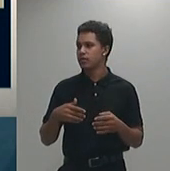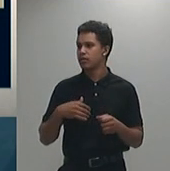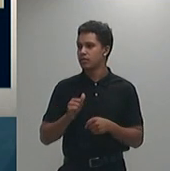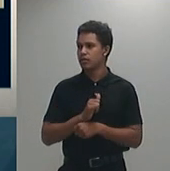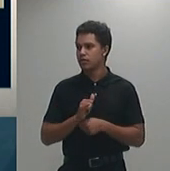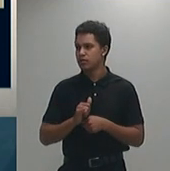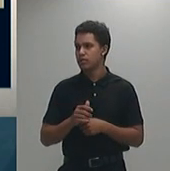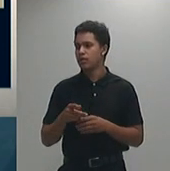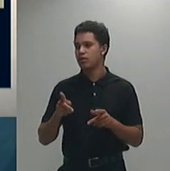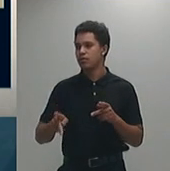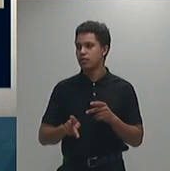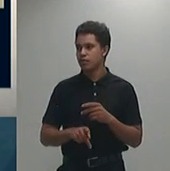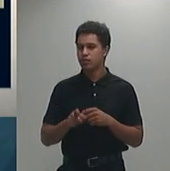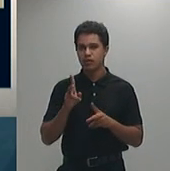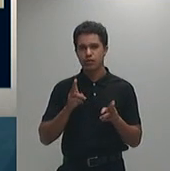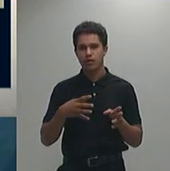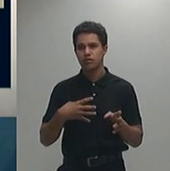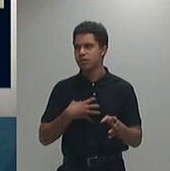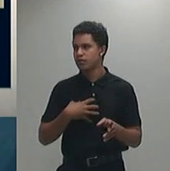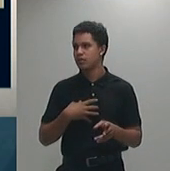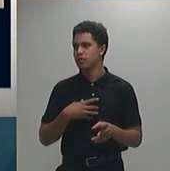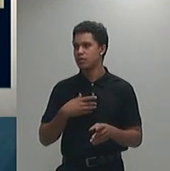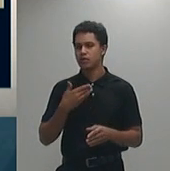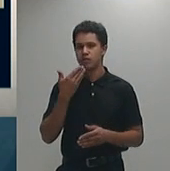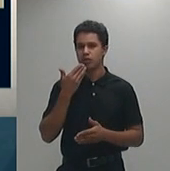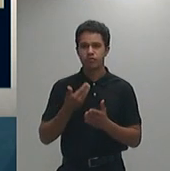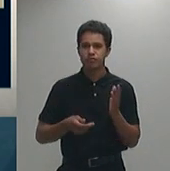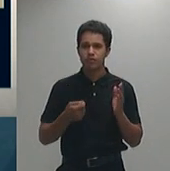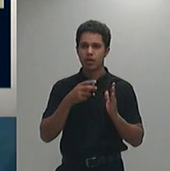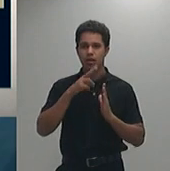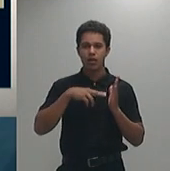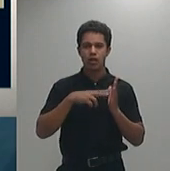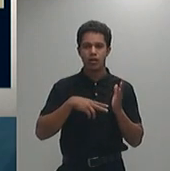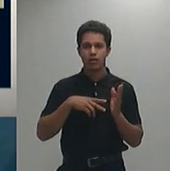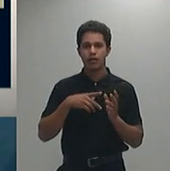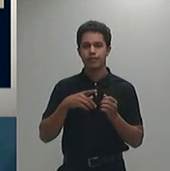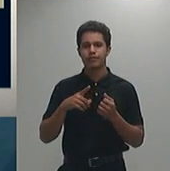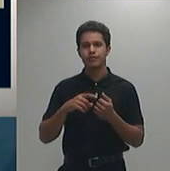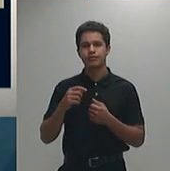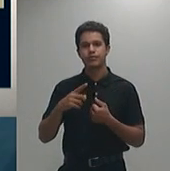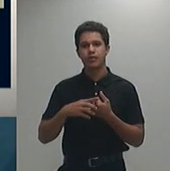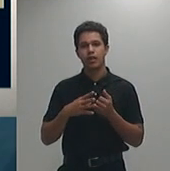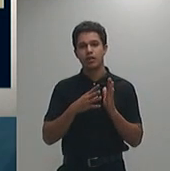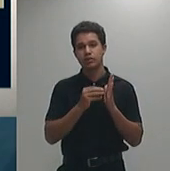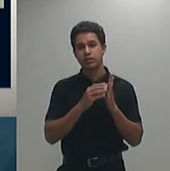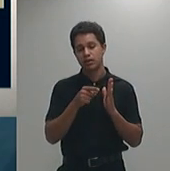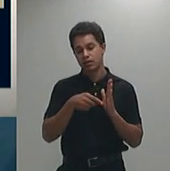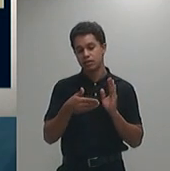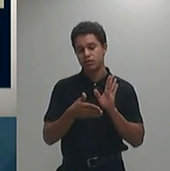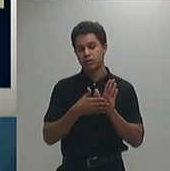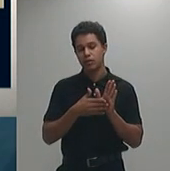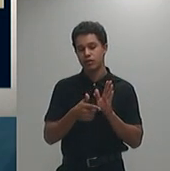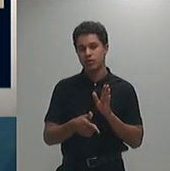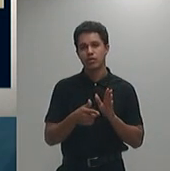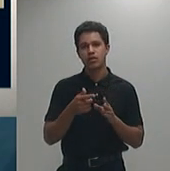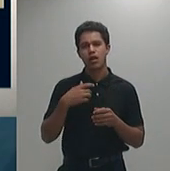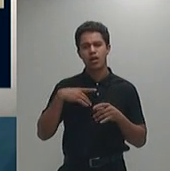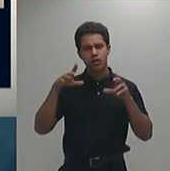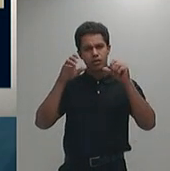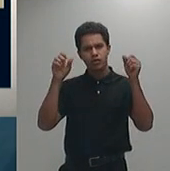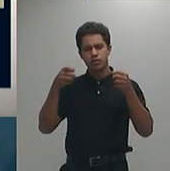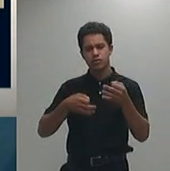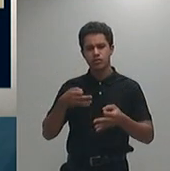tô dispensando a leitura e sua página de 43 destaque-se prossigo eu a esse propósito que essa corte de justiça em duas ocasiões